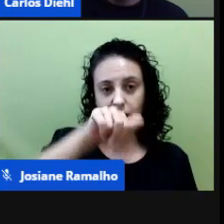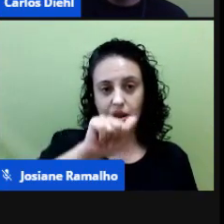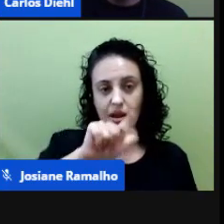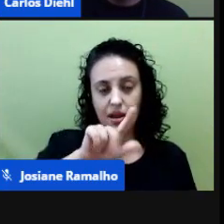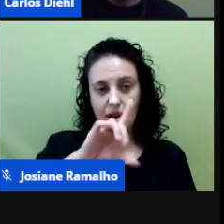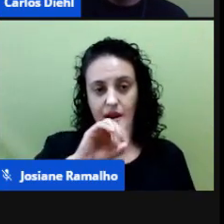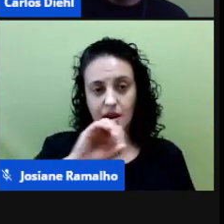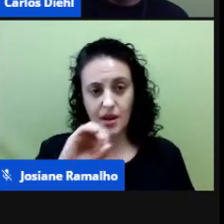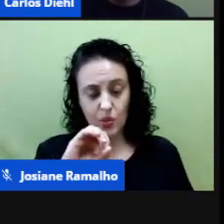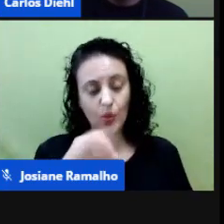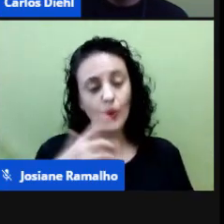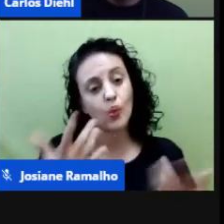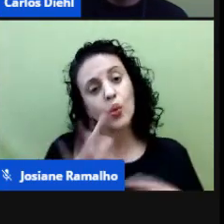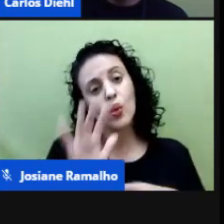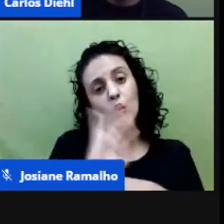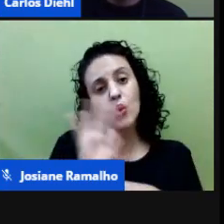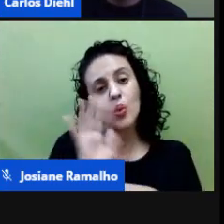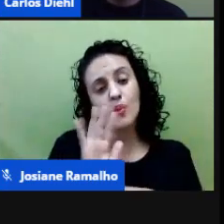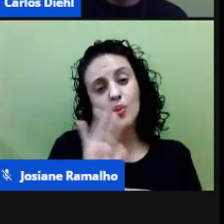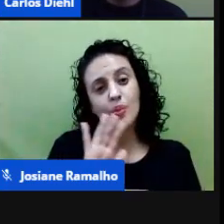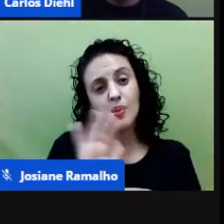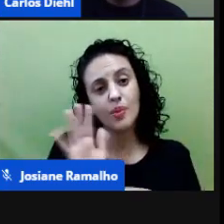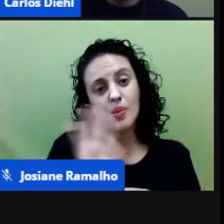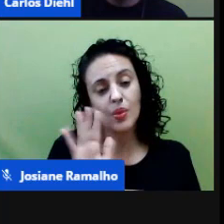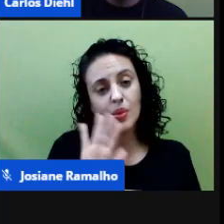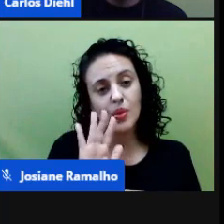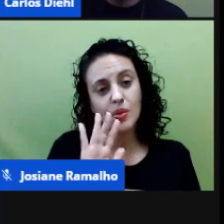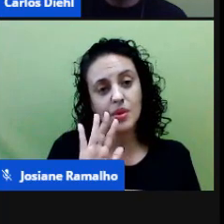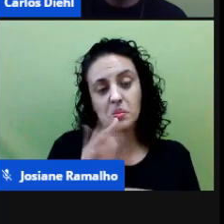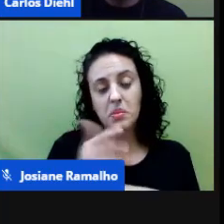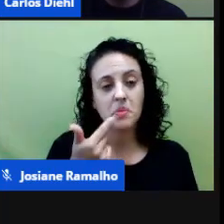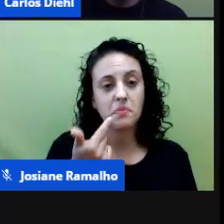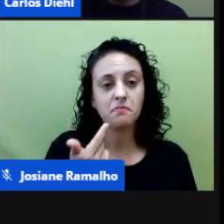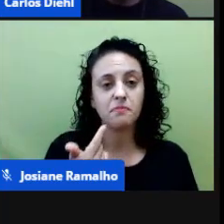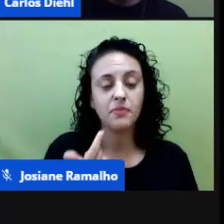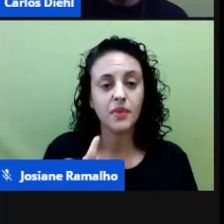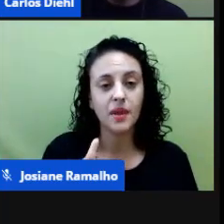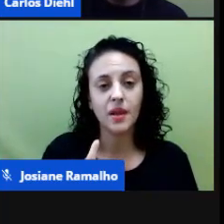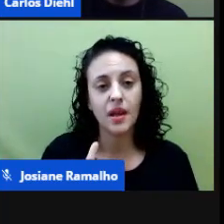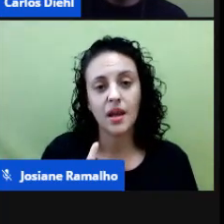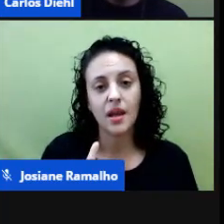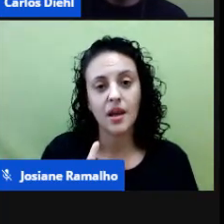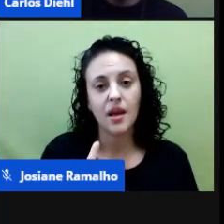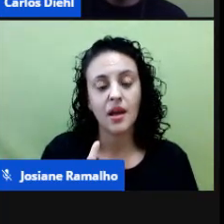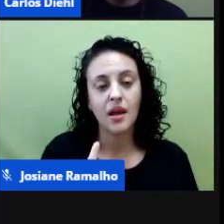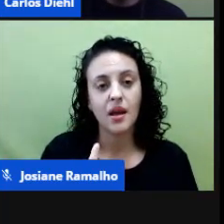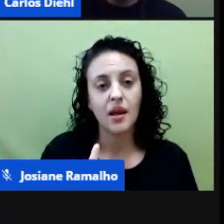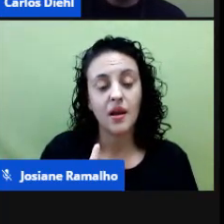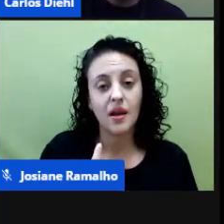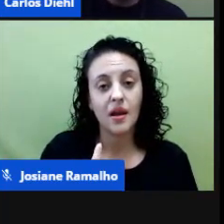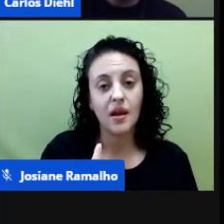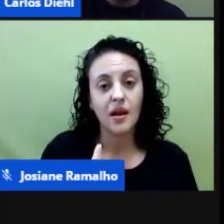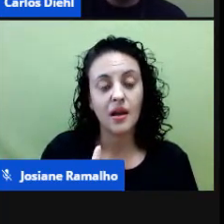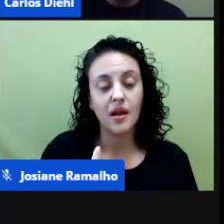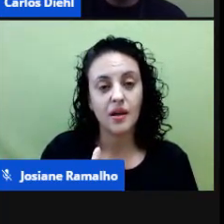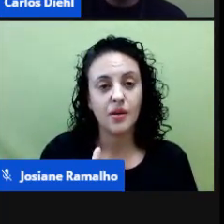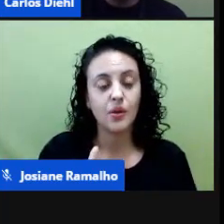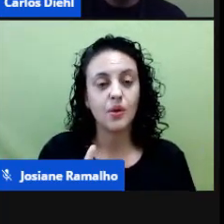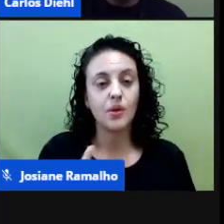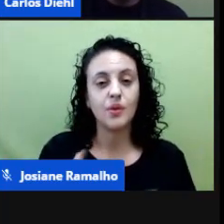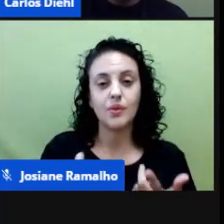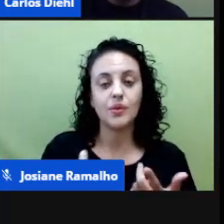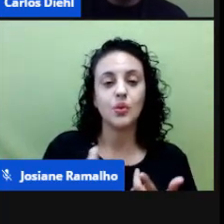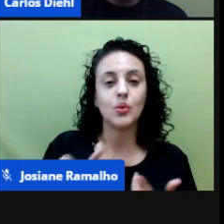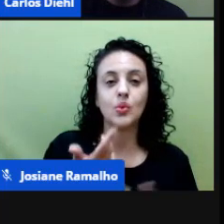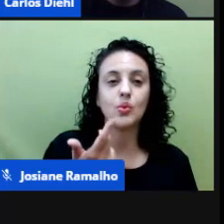No cinema, dificilmente você tinha um personagem negro como o personagem principal, salvo o Grande